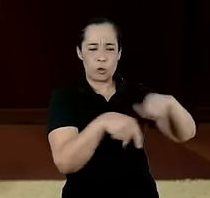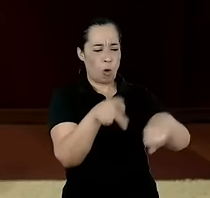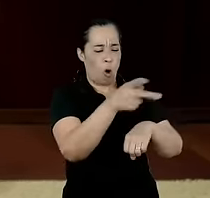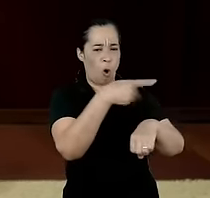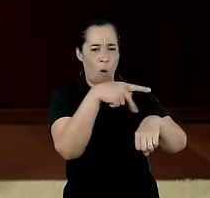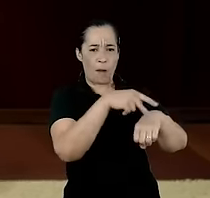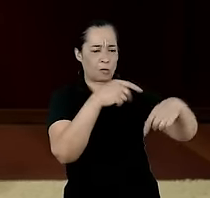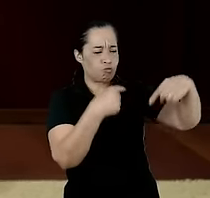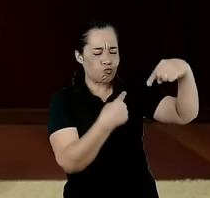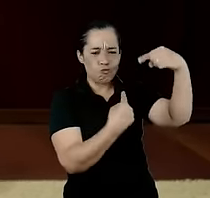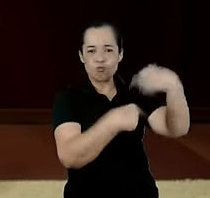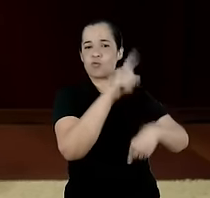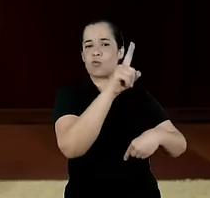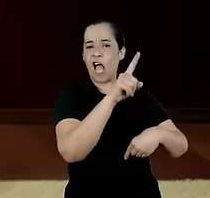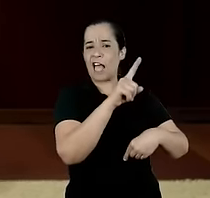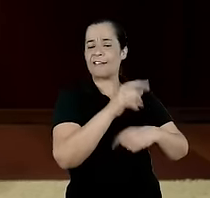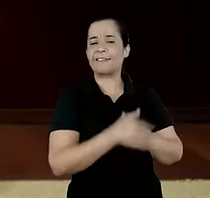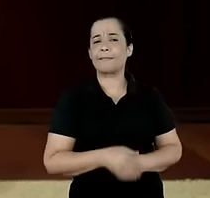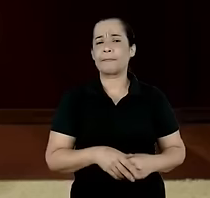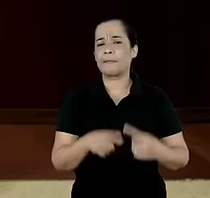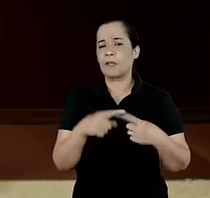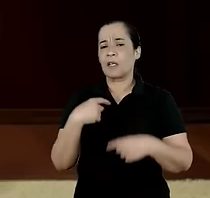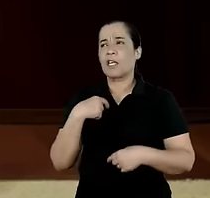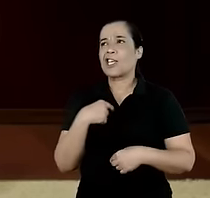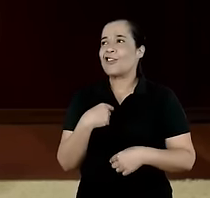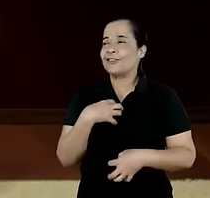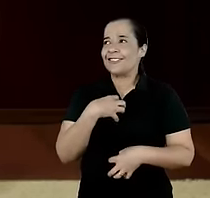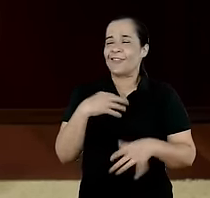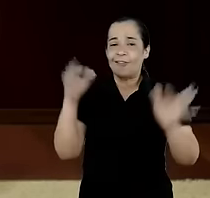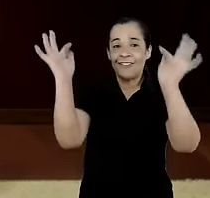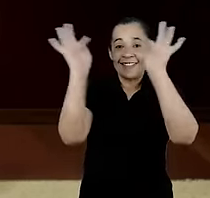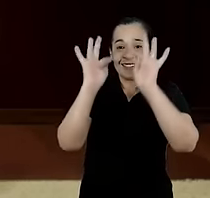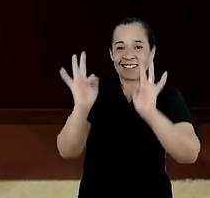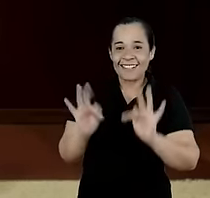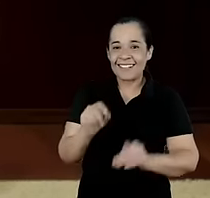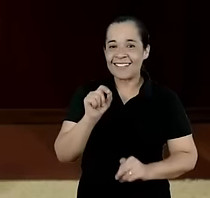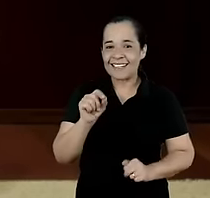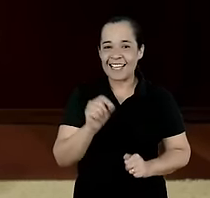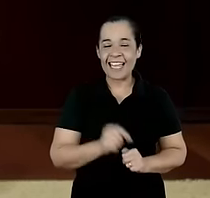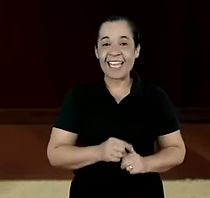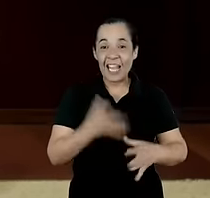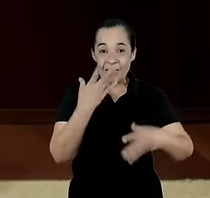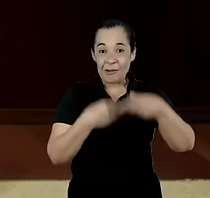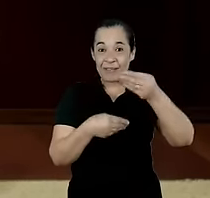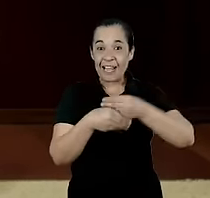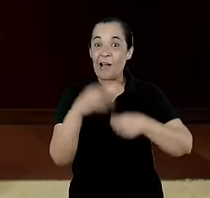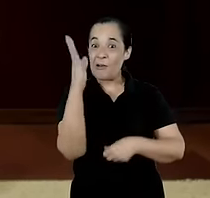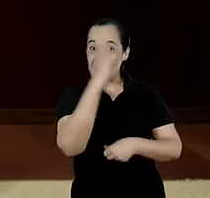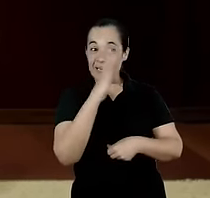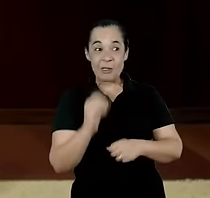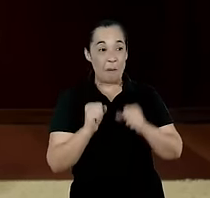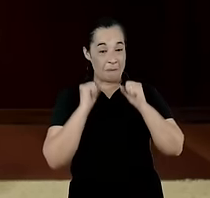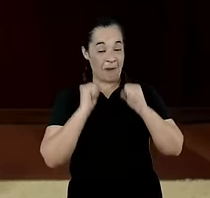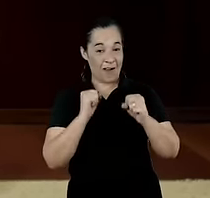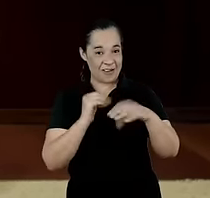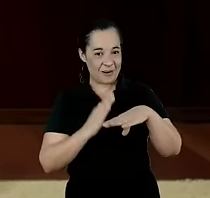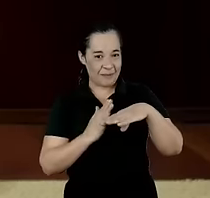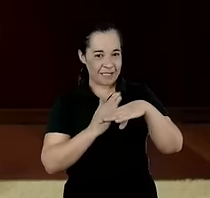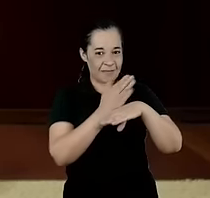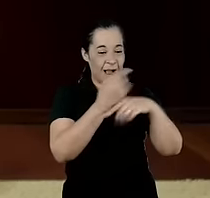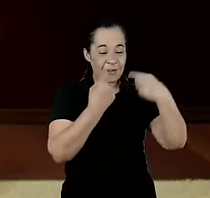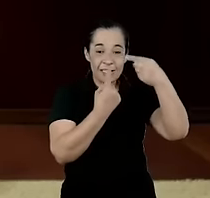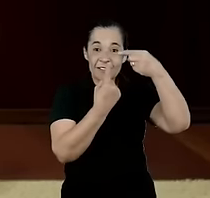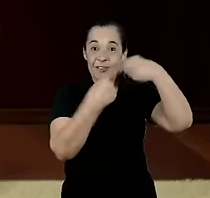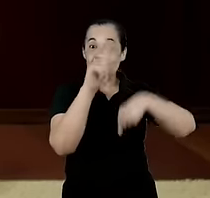né e o que me deixou muito feliz né foi Dee Ter comentado que o Brasil pode participar dessa onda e que